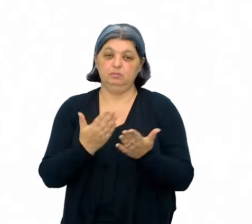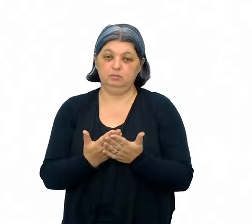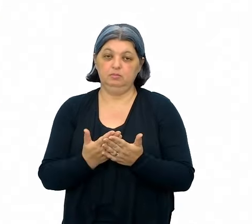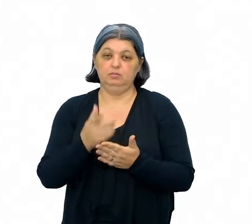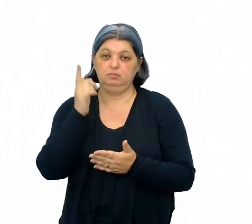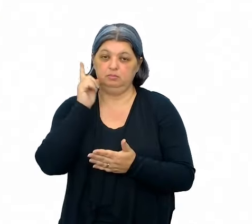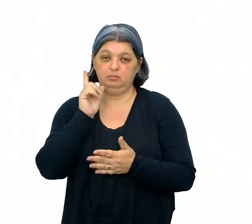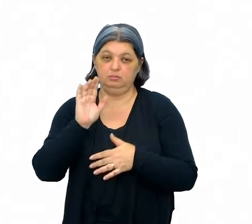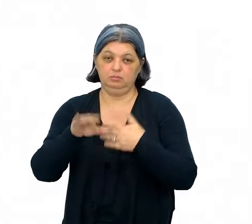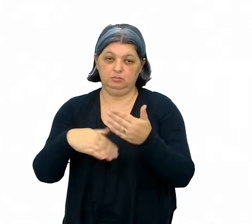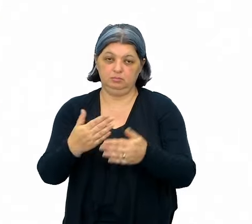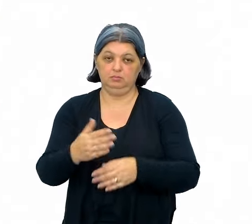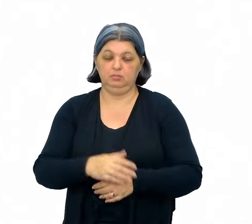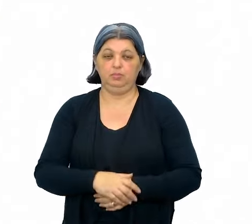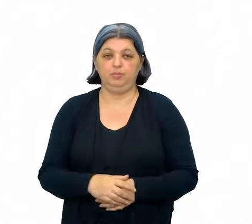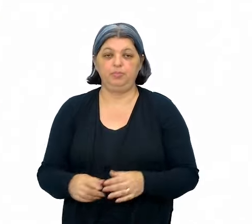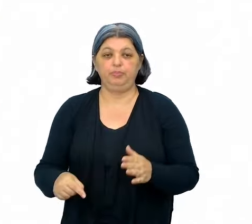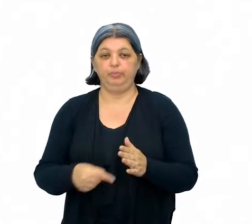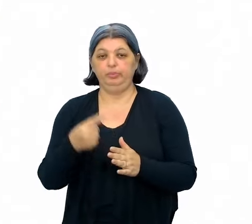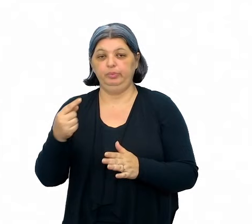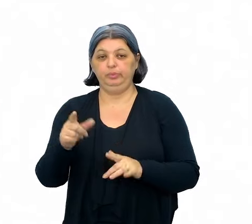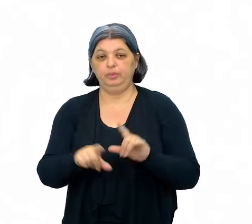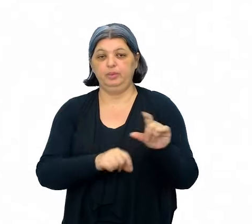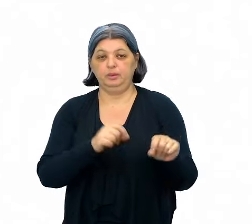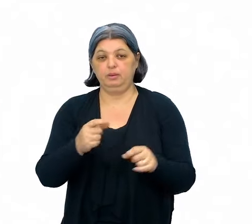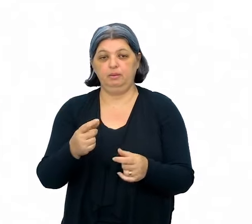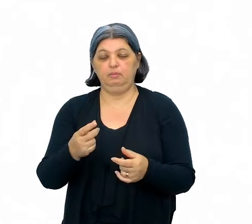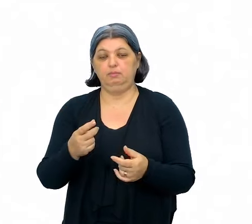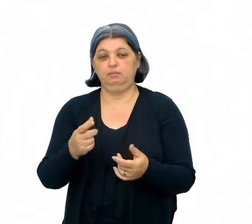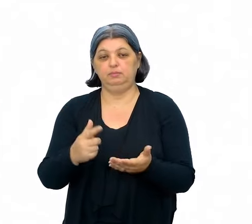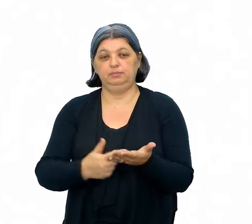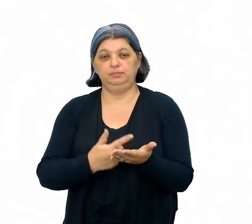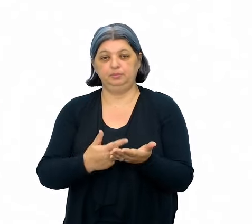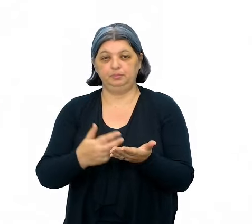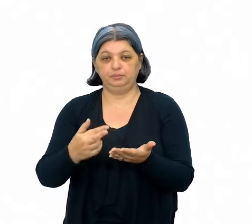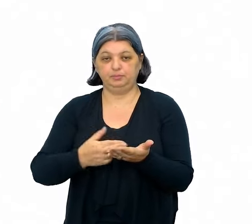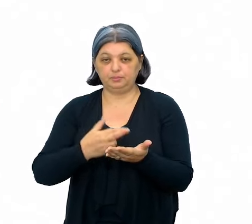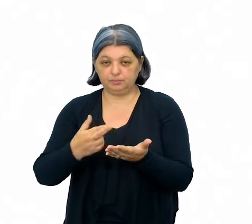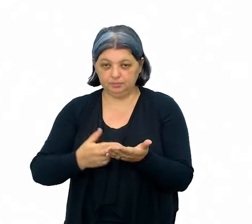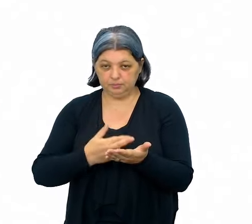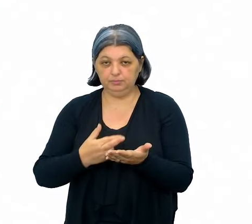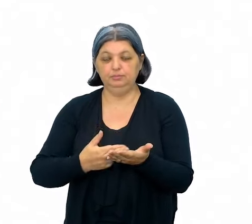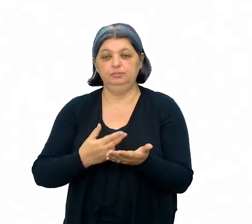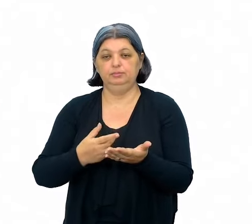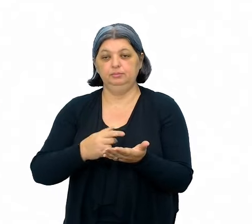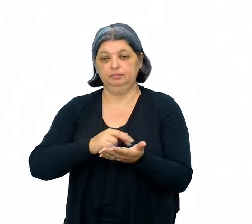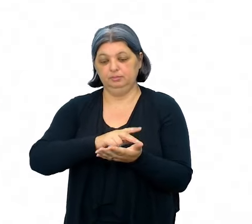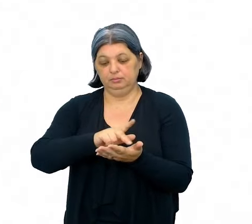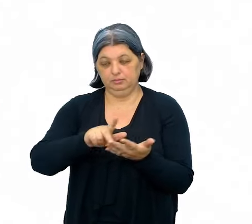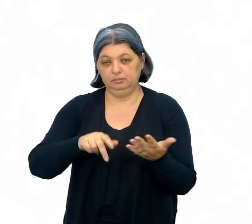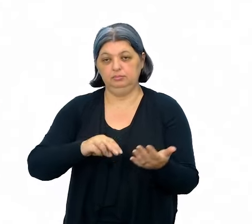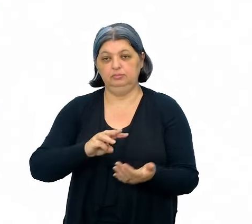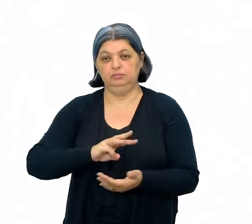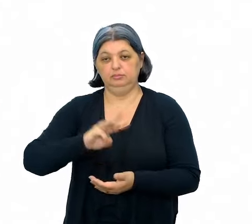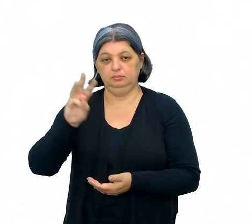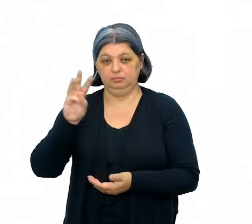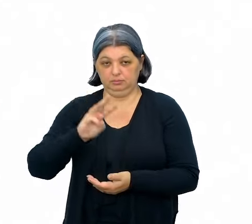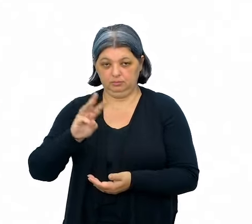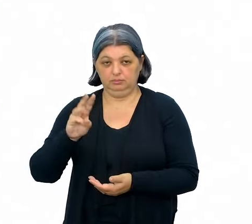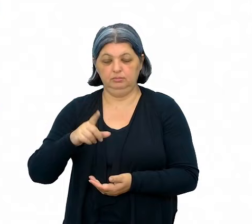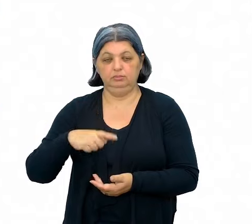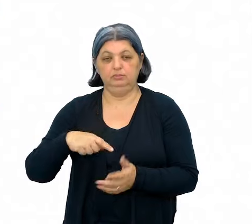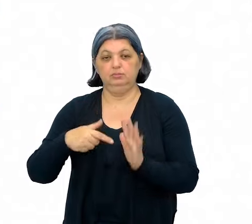desenvolver. Primeiro, selecionar os livros e as revistas, enciclopédias e sites que